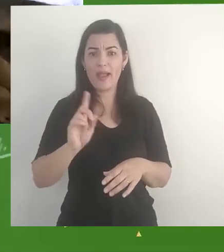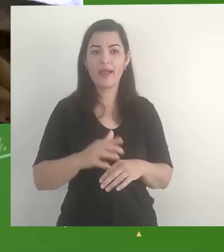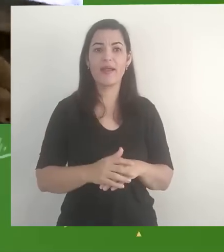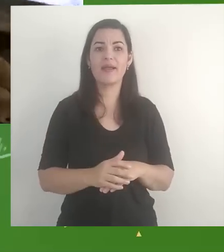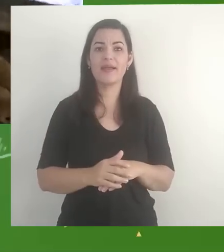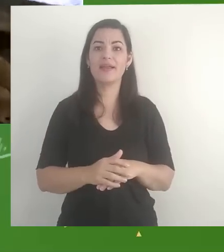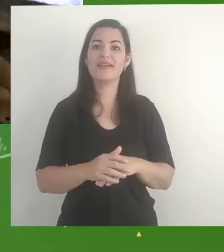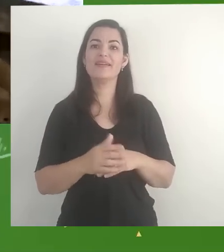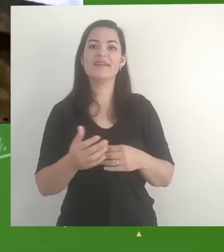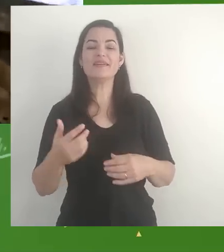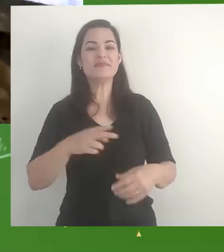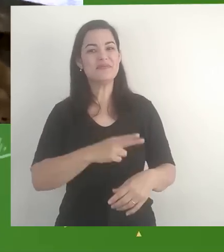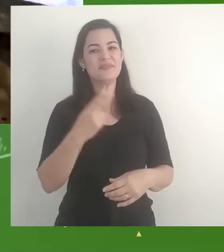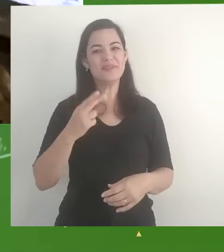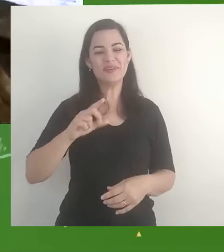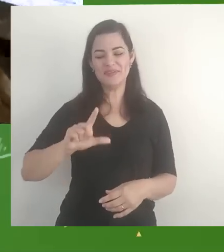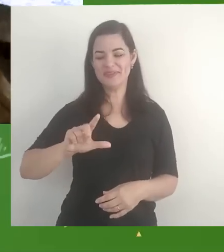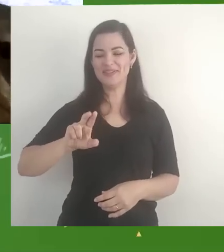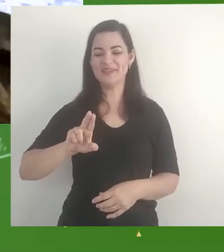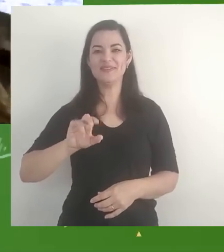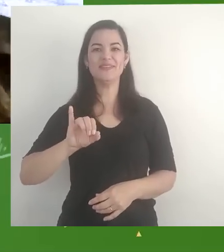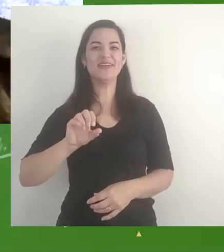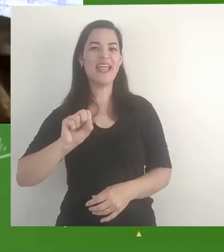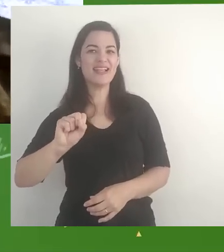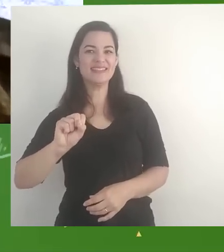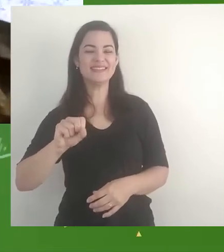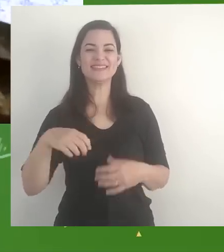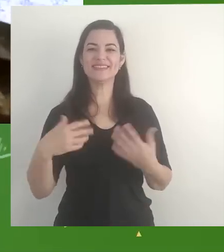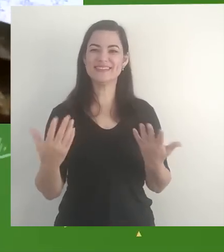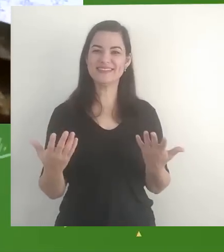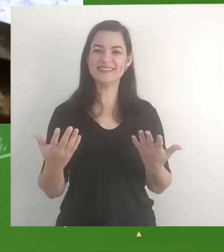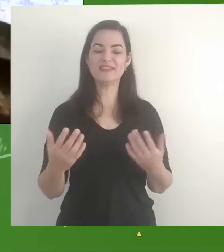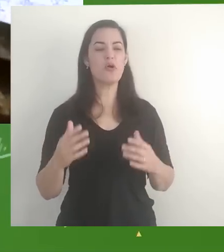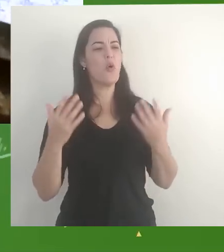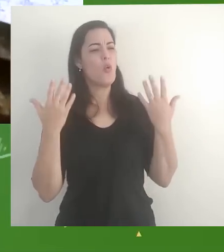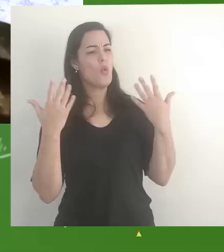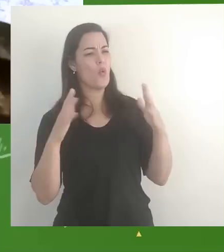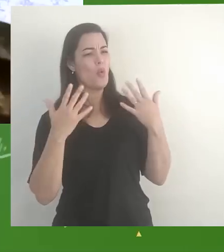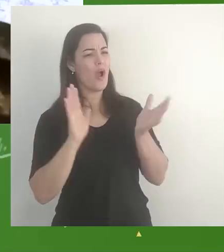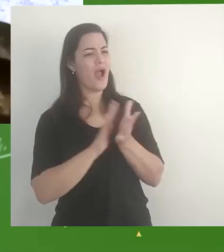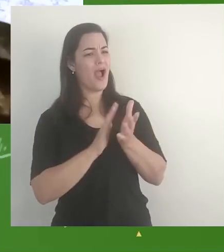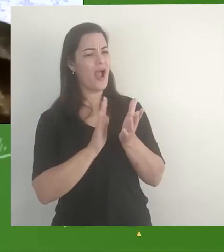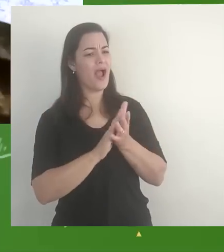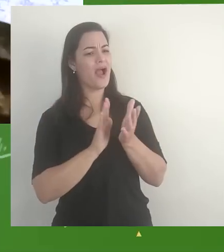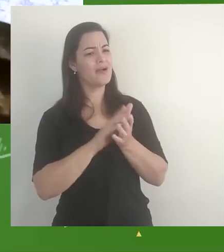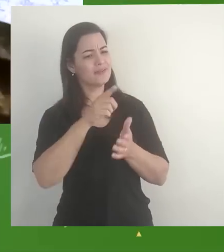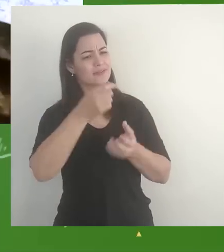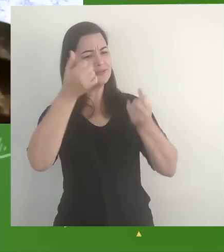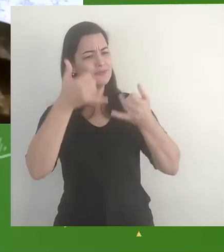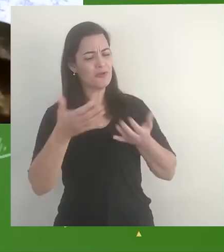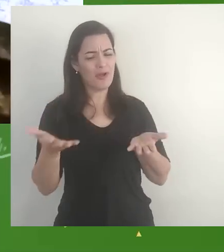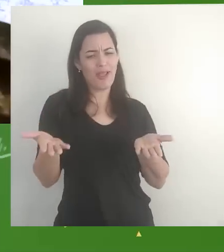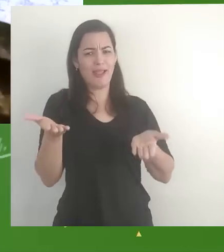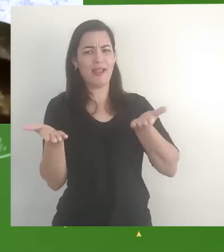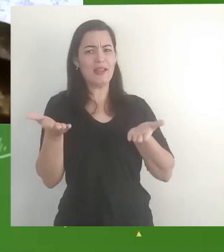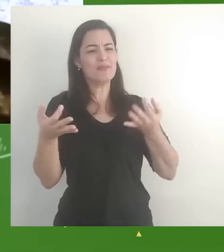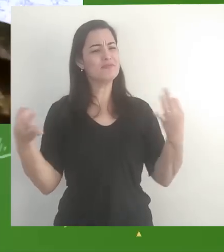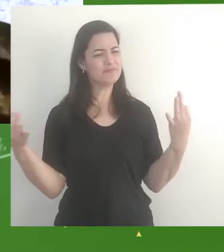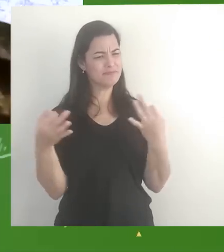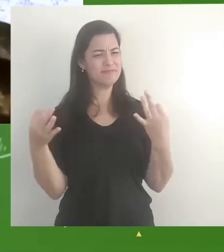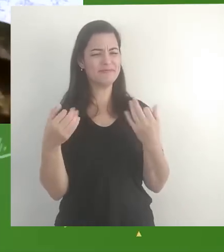A explicação foi de Luiz Otávio. Luiz Otávio, parabéns! Esse seu equilíbrio